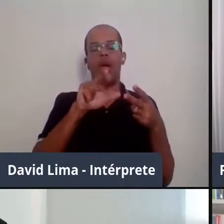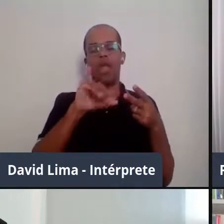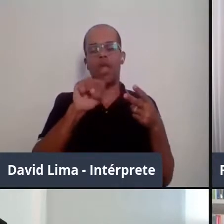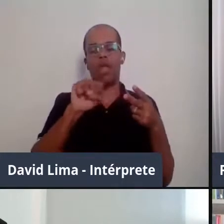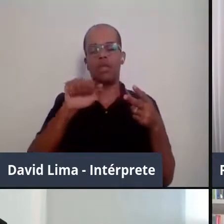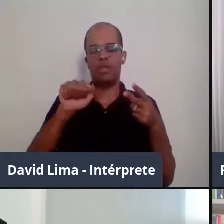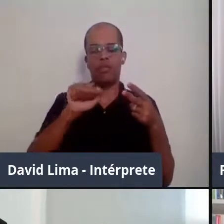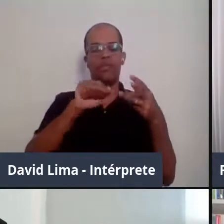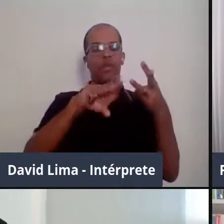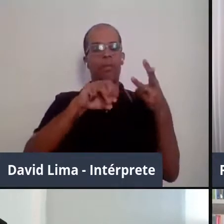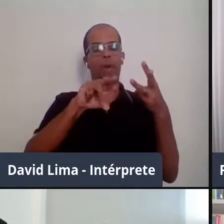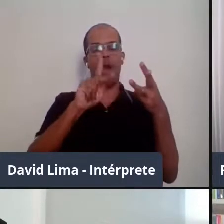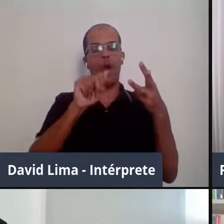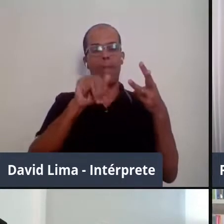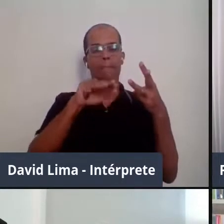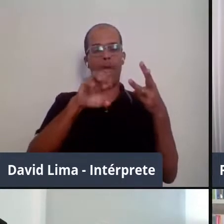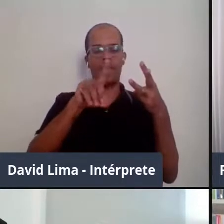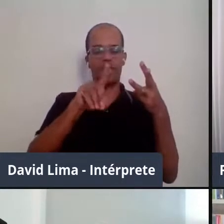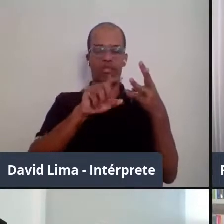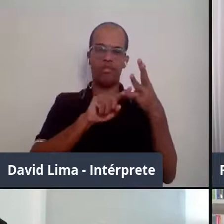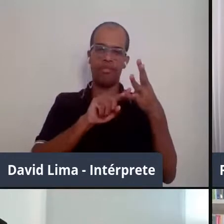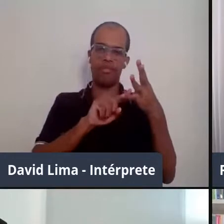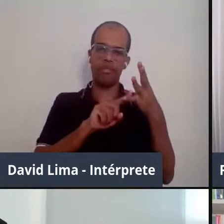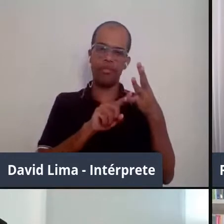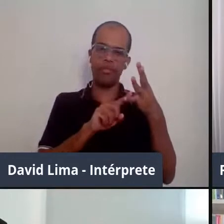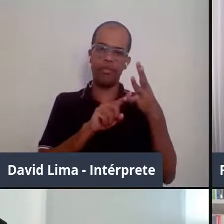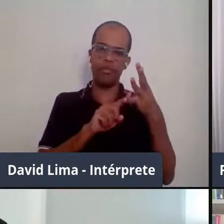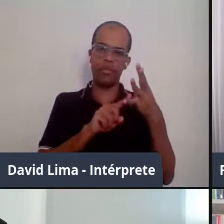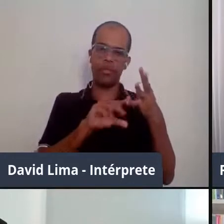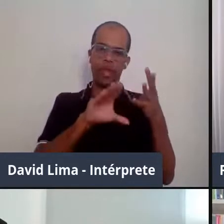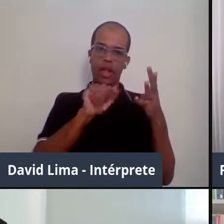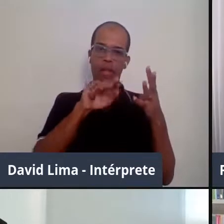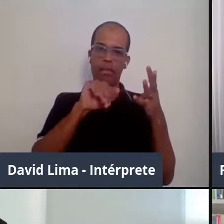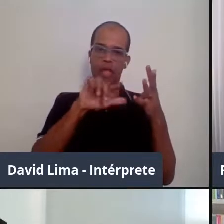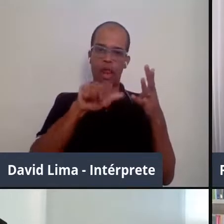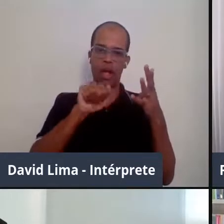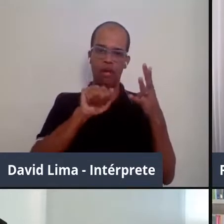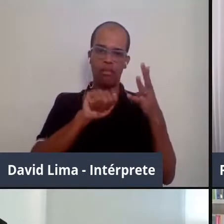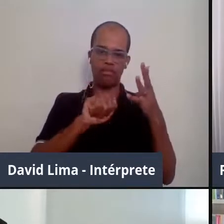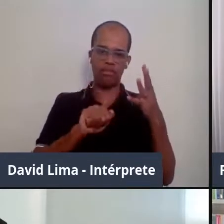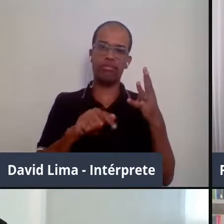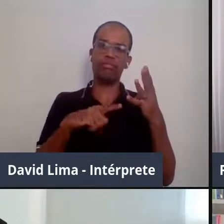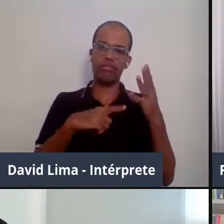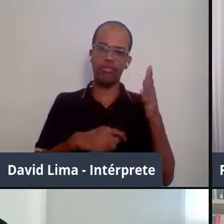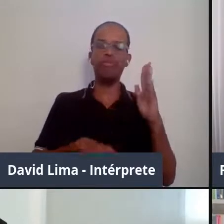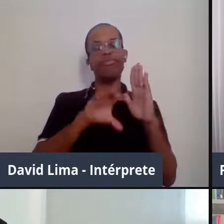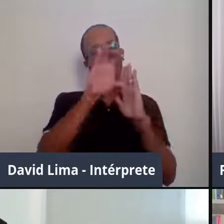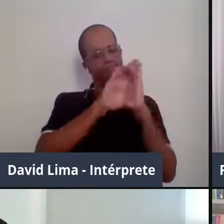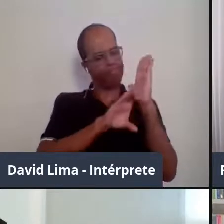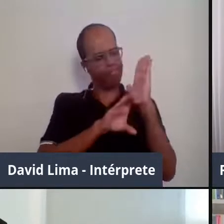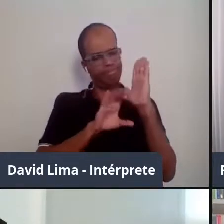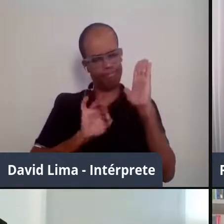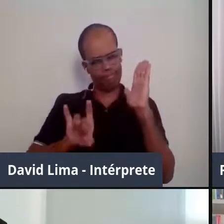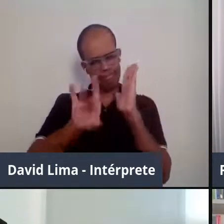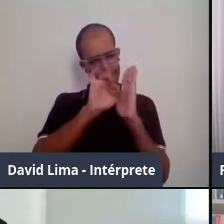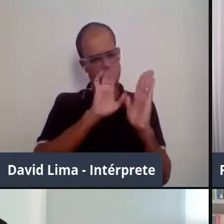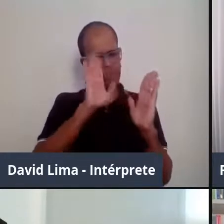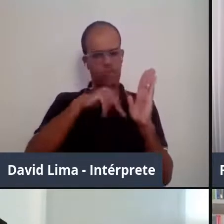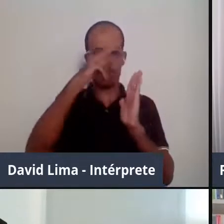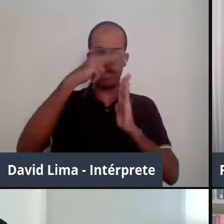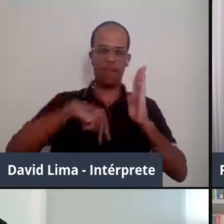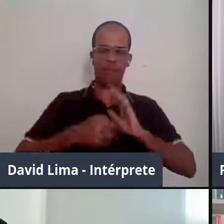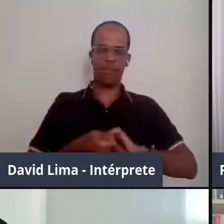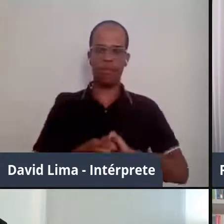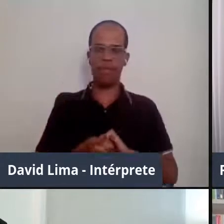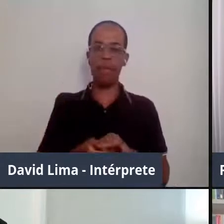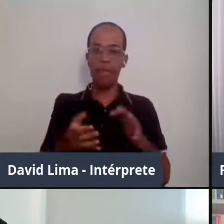Al-Raji e doutora Larissa G. Tirana, qual foi um pequeno currículo já foi lido. Eu queria